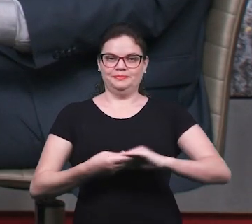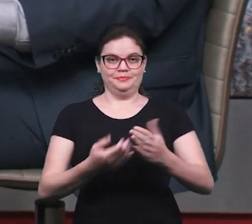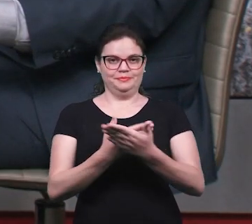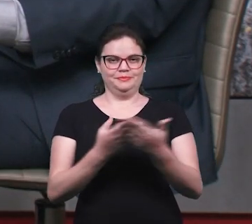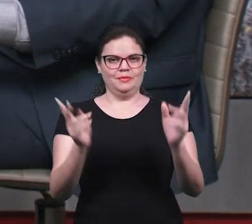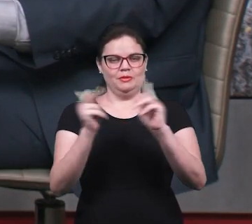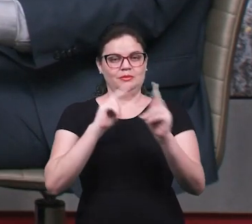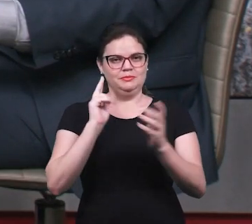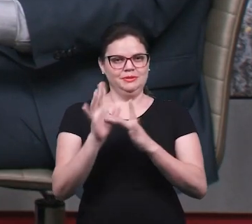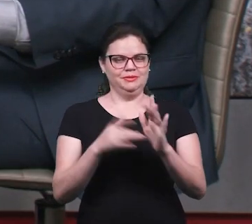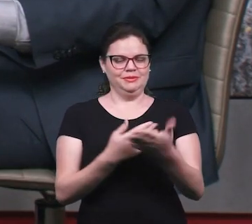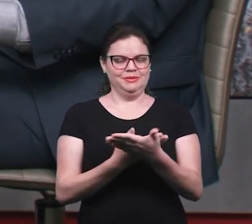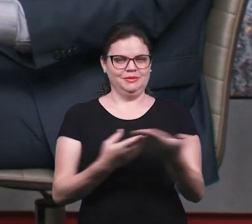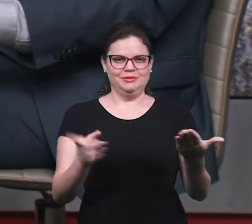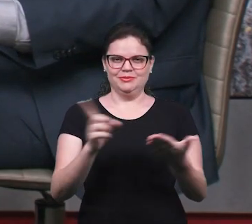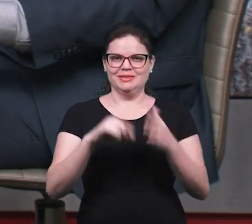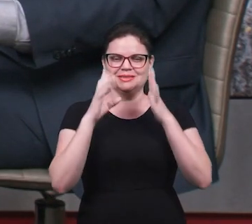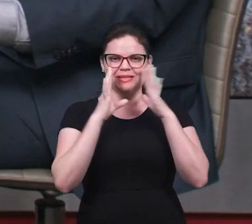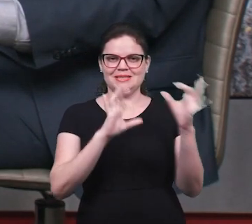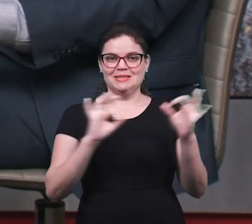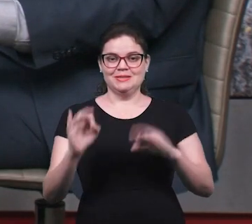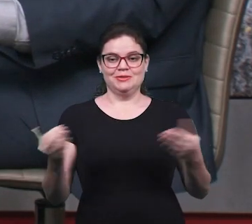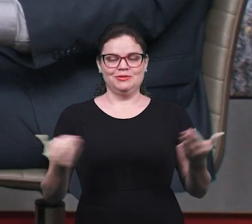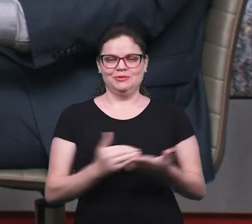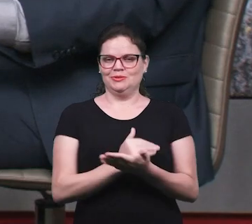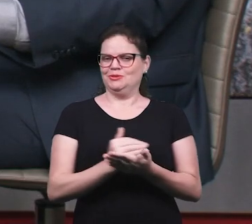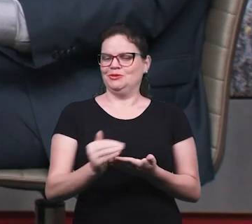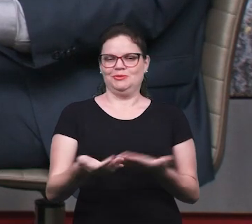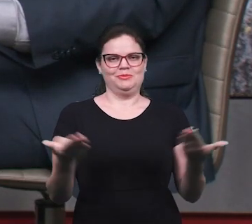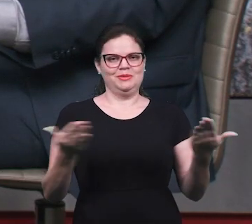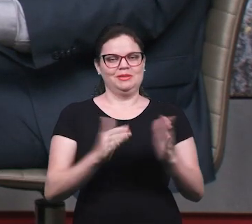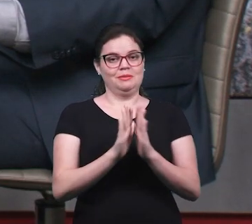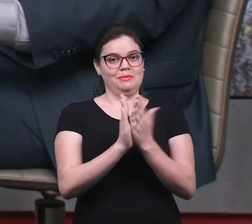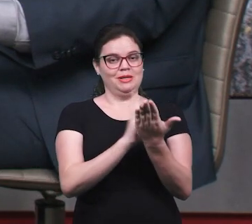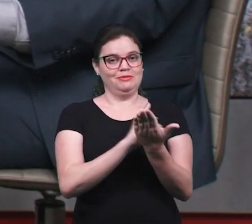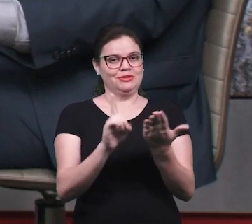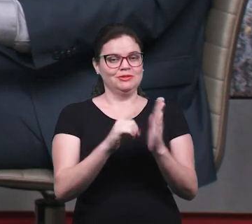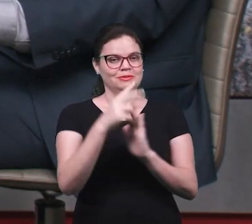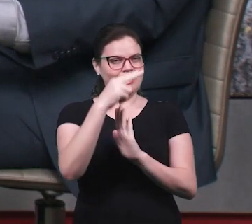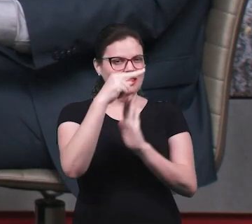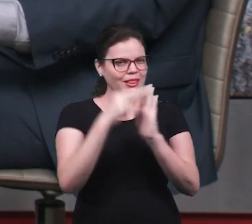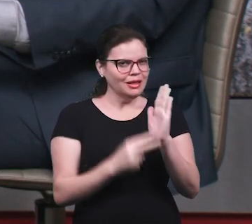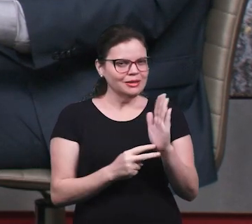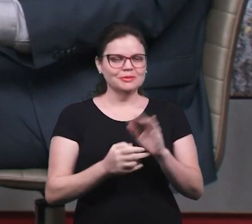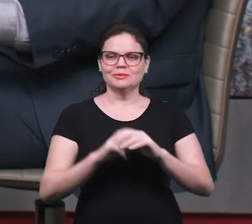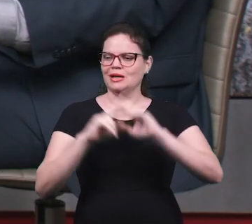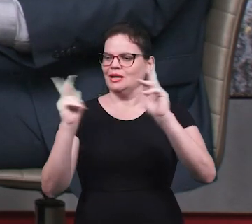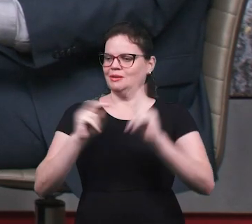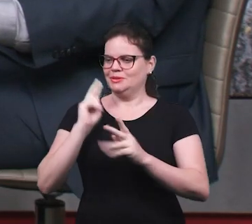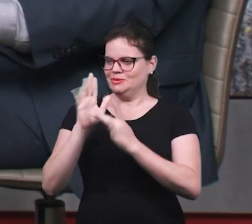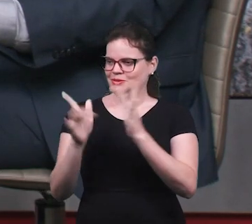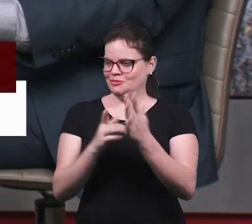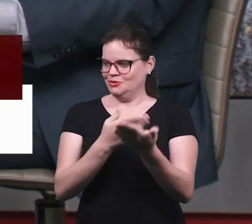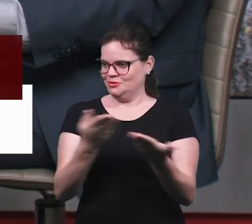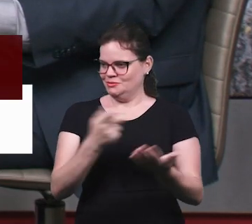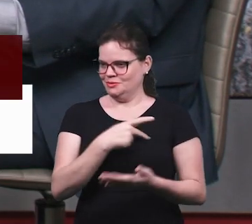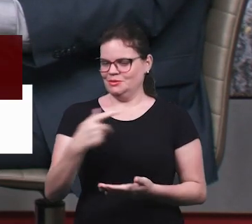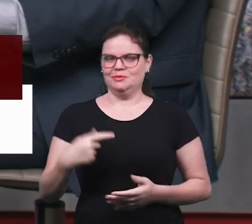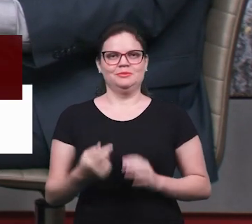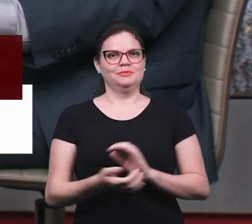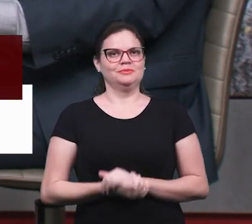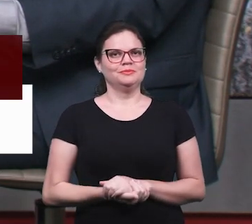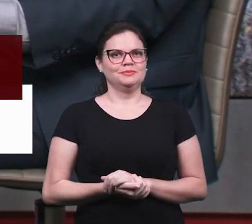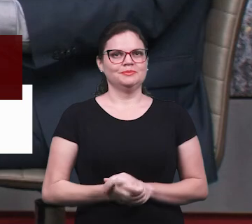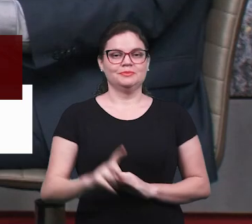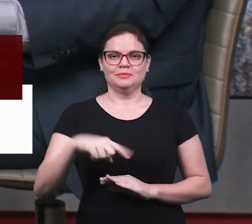paz do Senhor Jesus a todos. Nós estamos no nosso programa diário de leitura da Bíblia. Paz do Senhor, pastor. Paz do Senhor, Andréia.